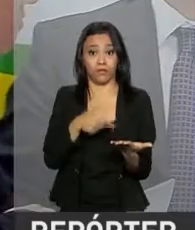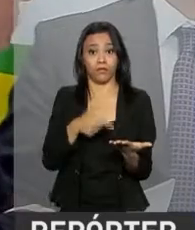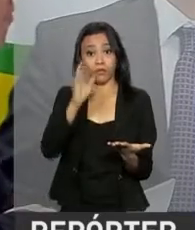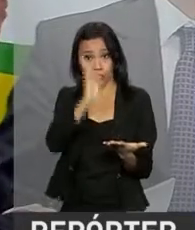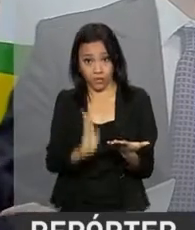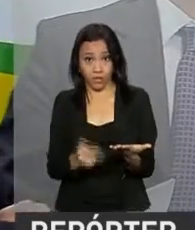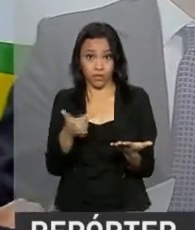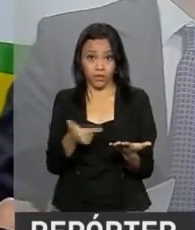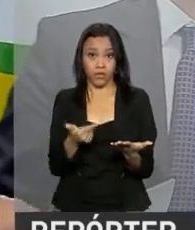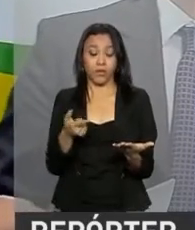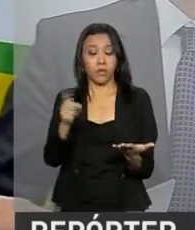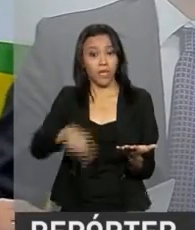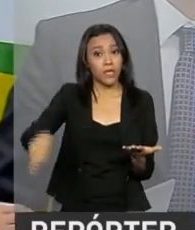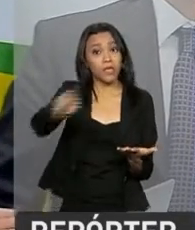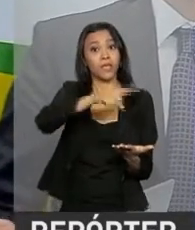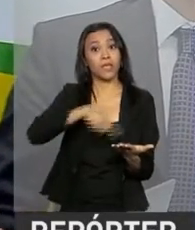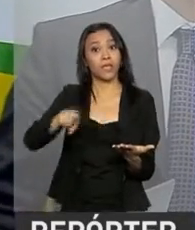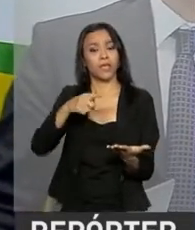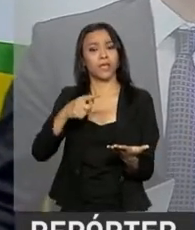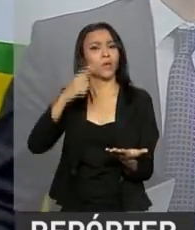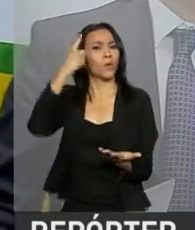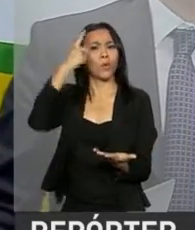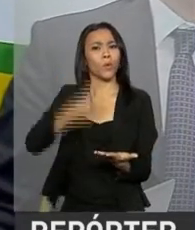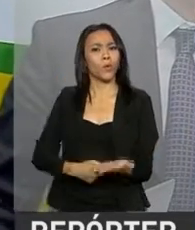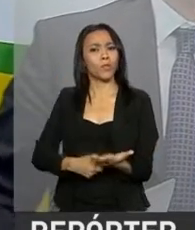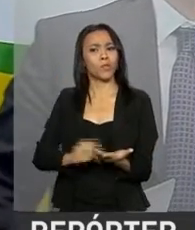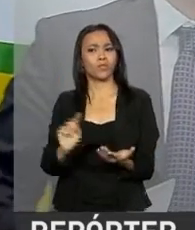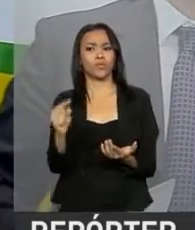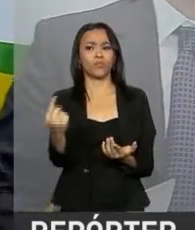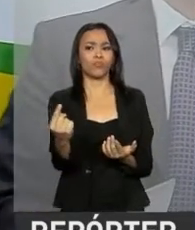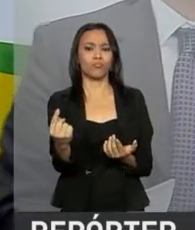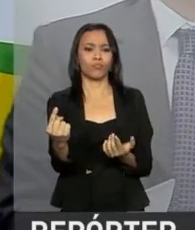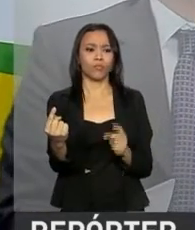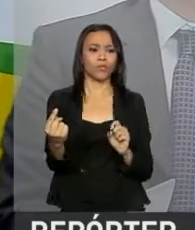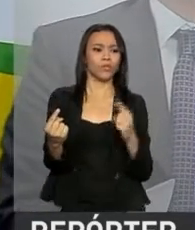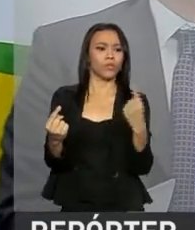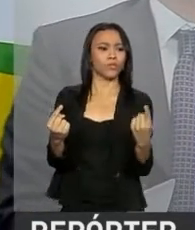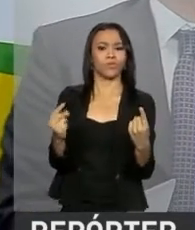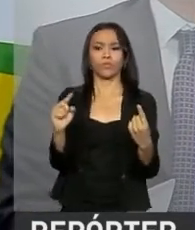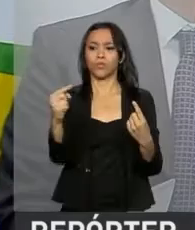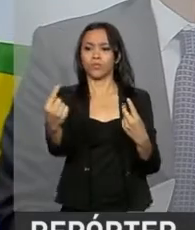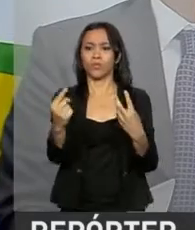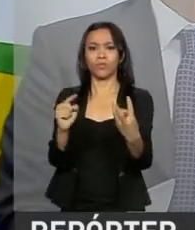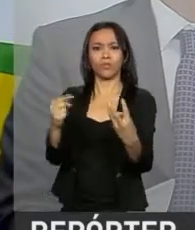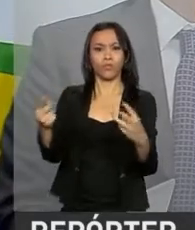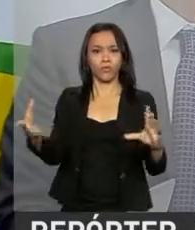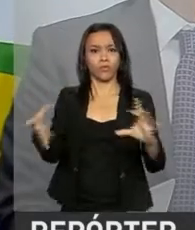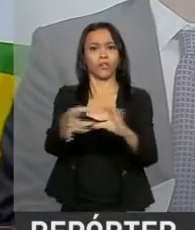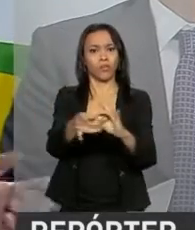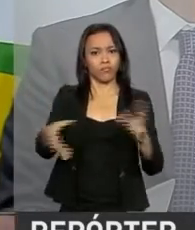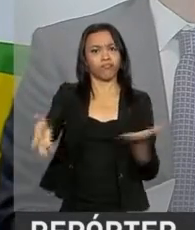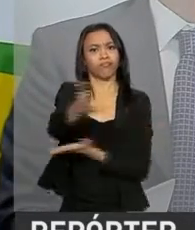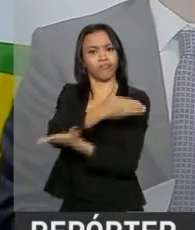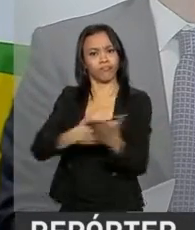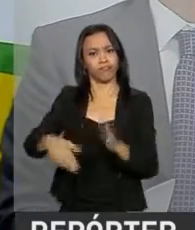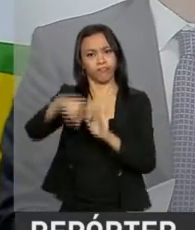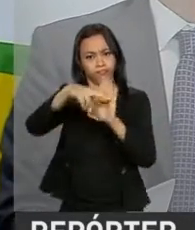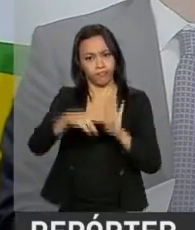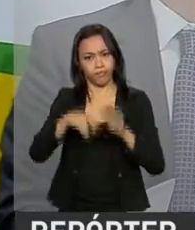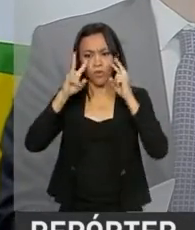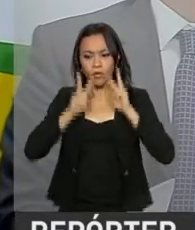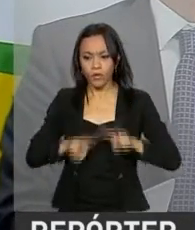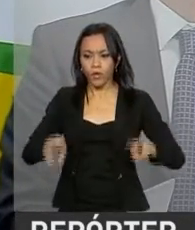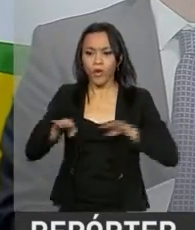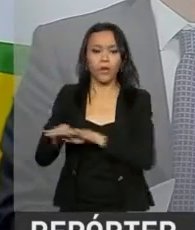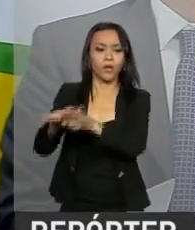que o nível de responsabilidade de um cenário e de outro cenário esteja previamente definido e de conhecimento